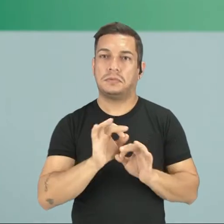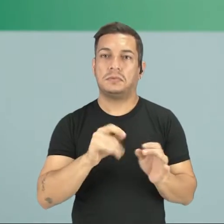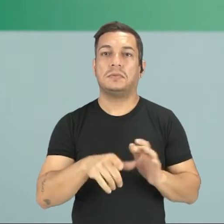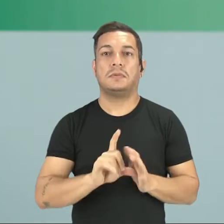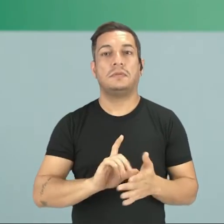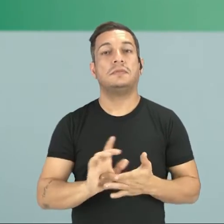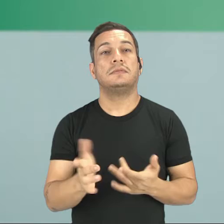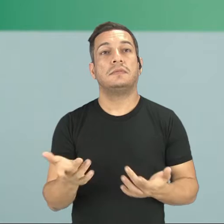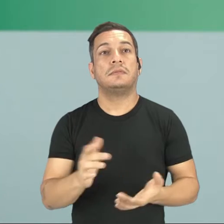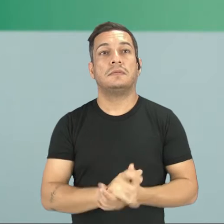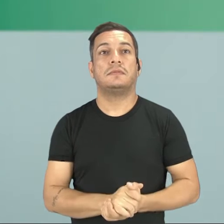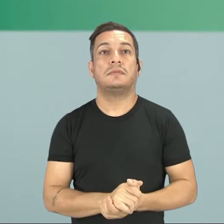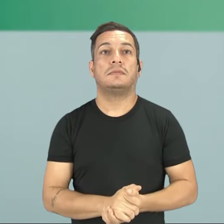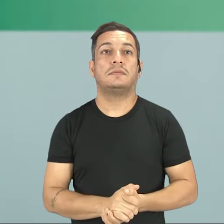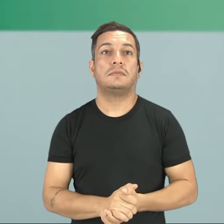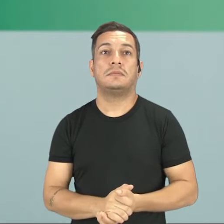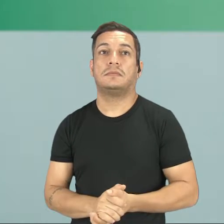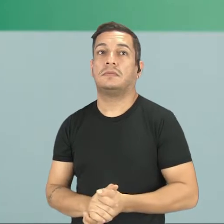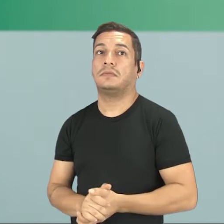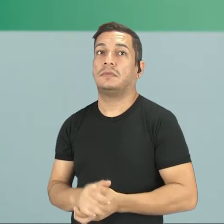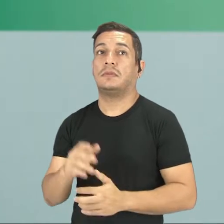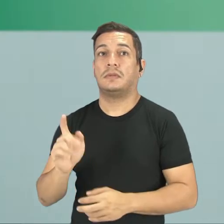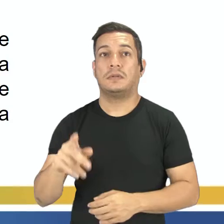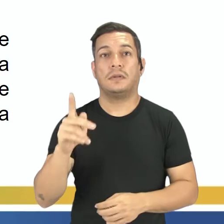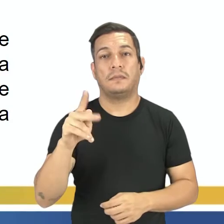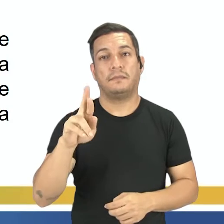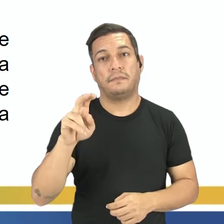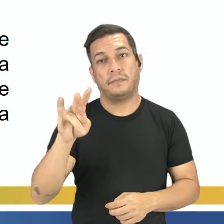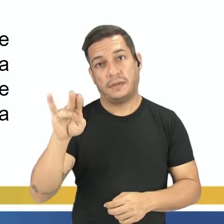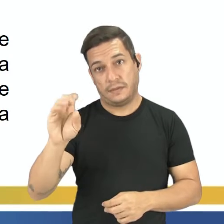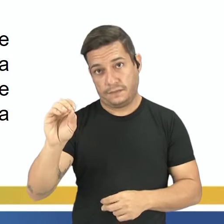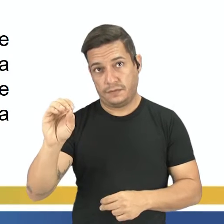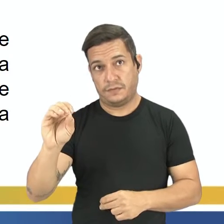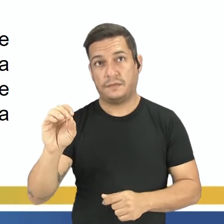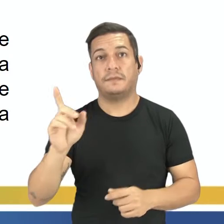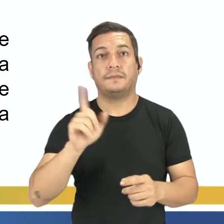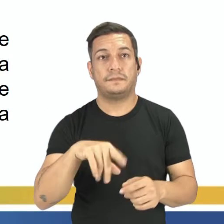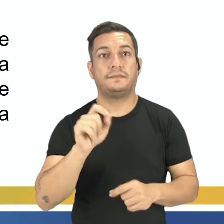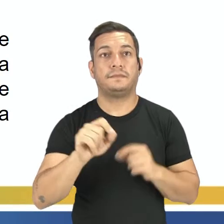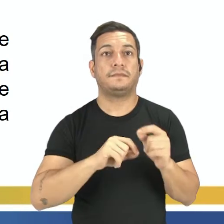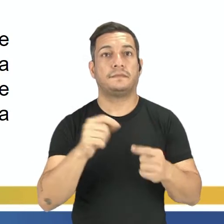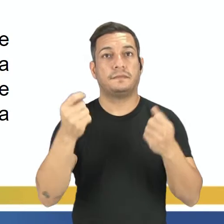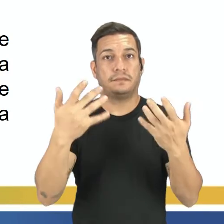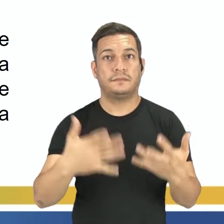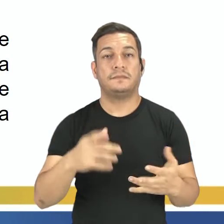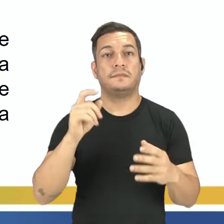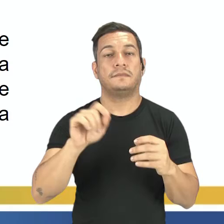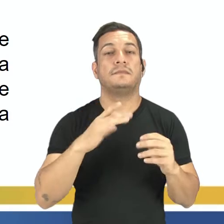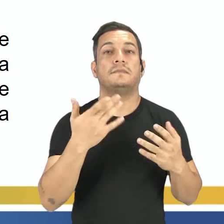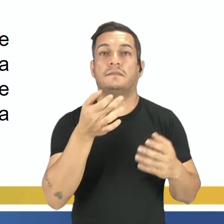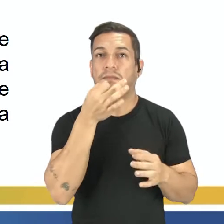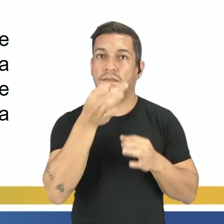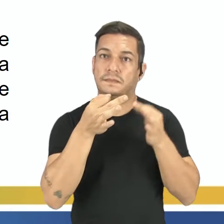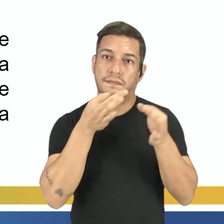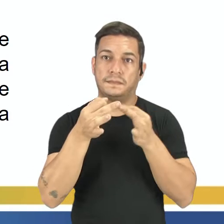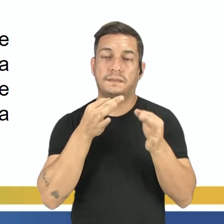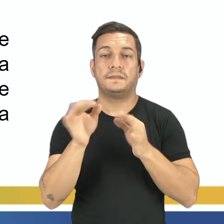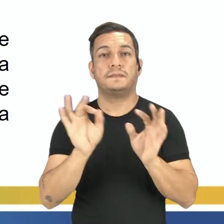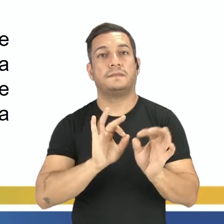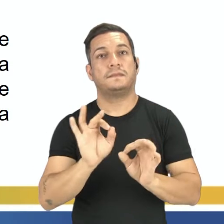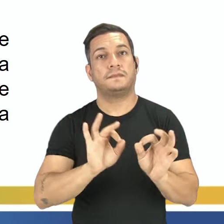né? Então vamos lá, é o planejamento prévio à sua escrita, olha o conceito. É nele que são definidos quais argumentos